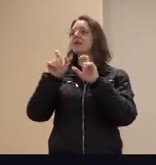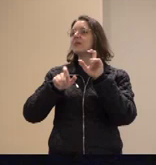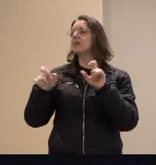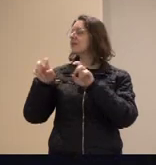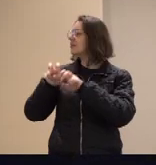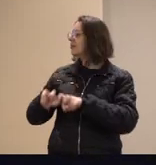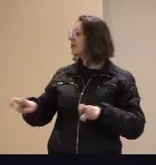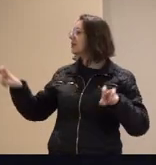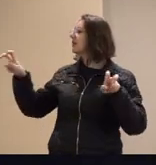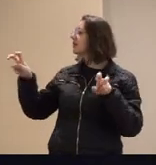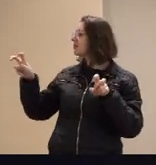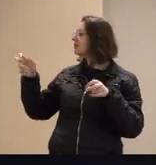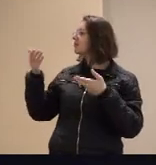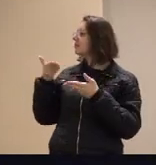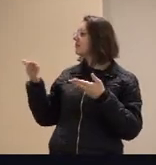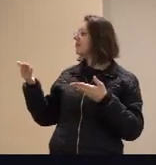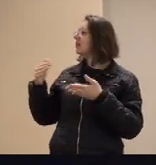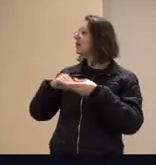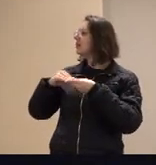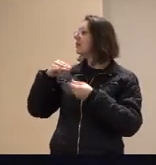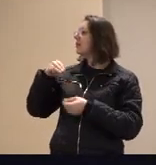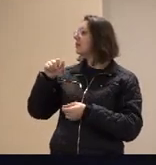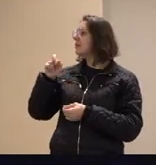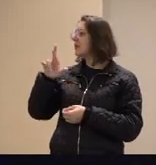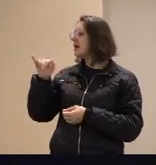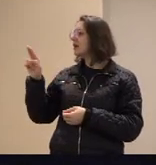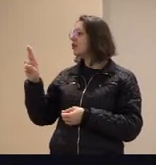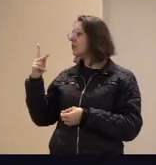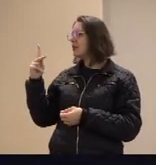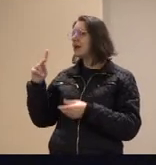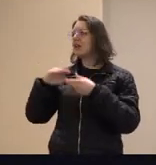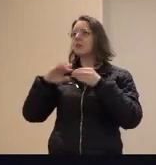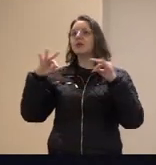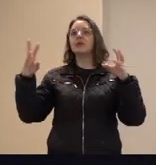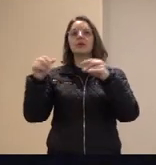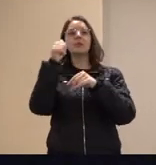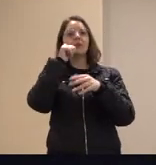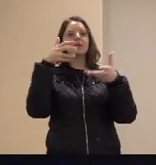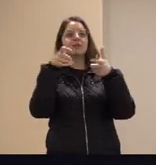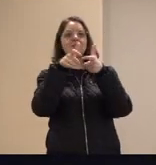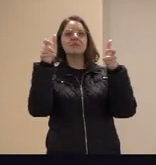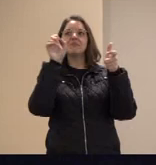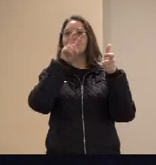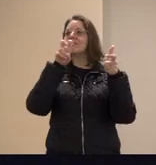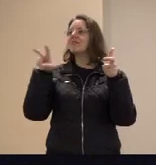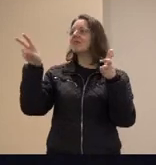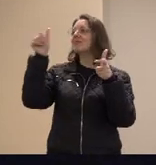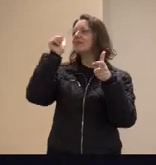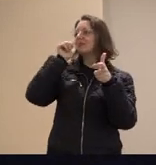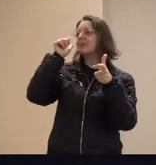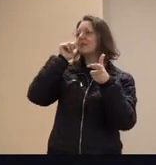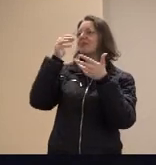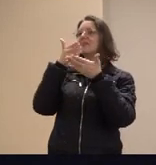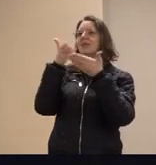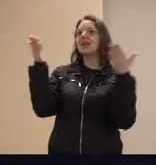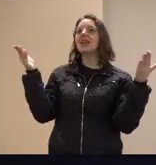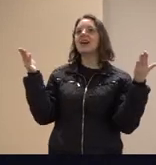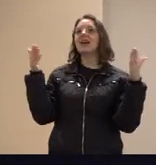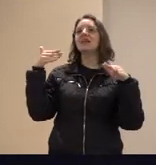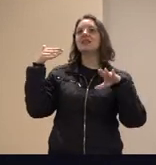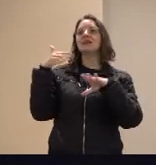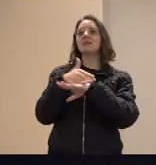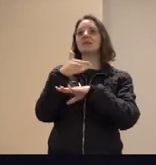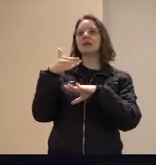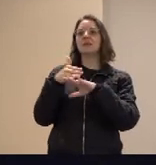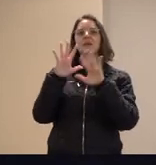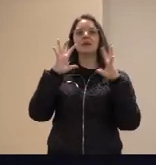mesa, Maria Cláudia, em nome dela, cumprimento todas as mulheres, que aqui hoje são maioria, né? É bom ver tantas mulheres presentes